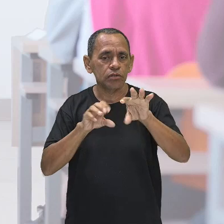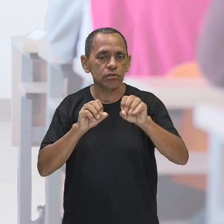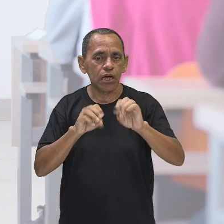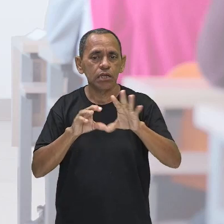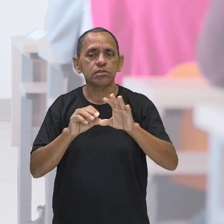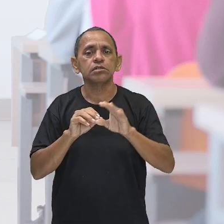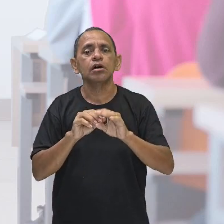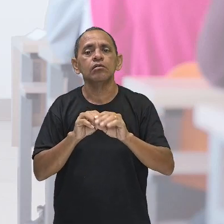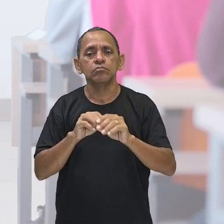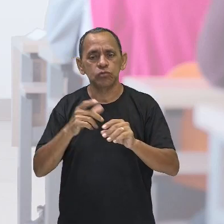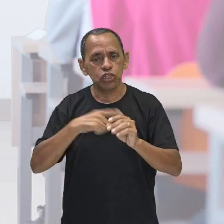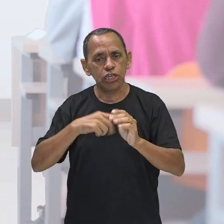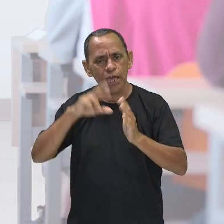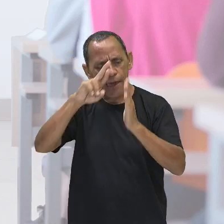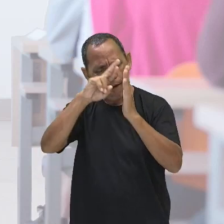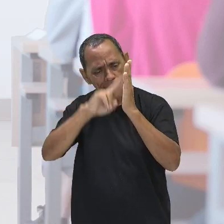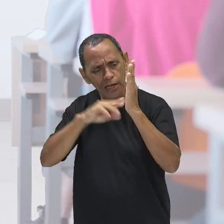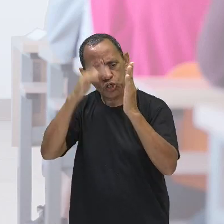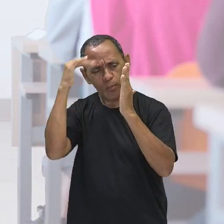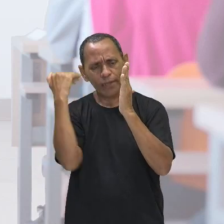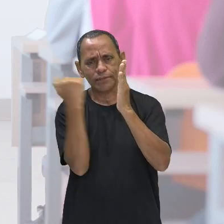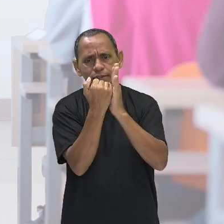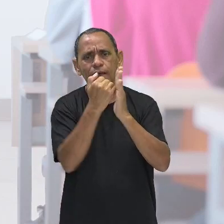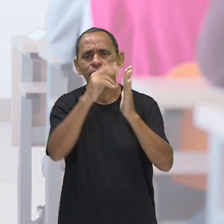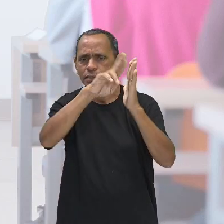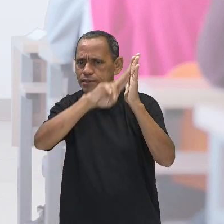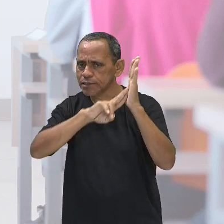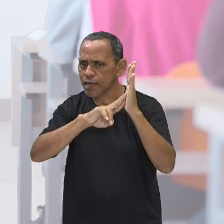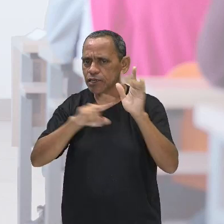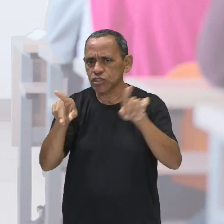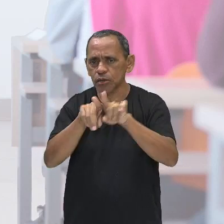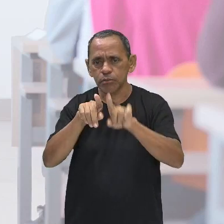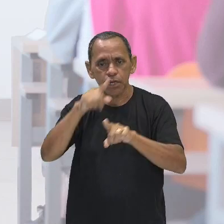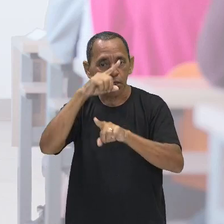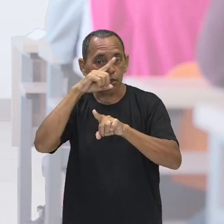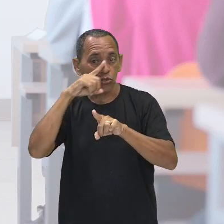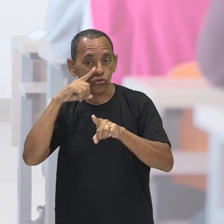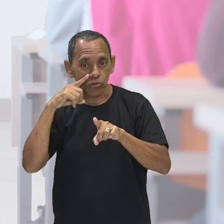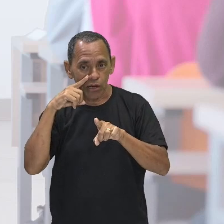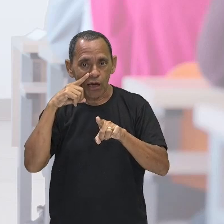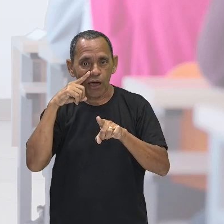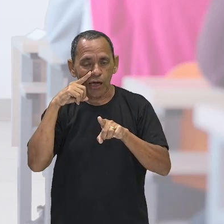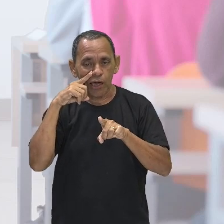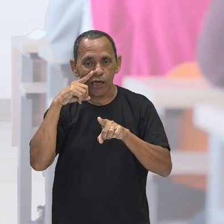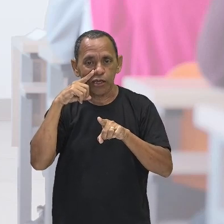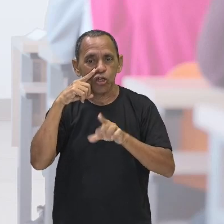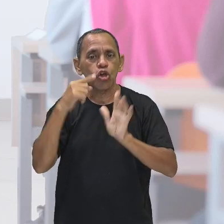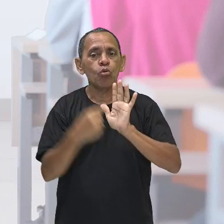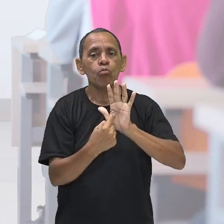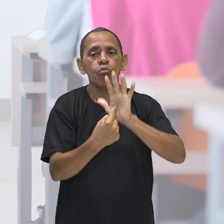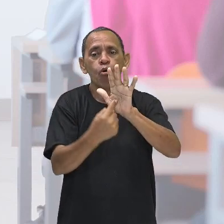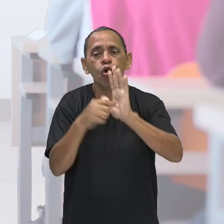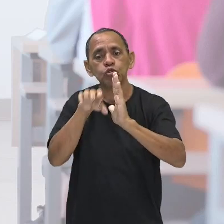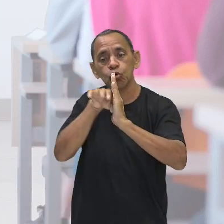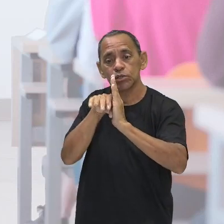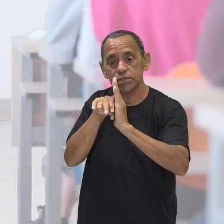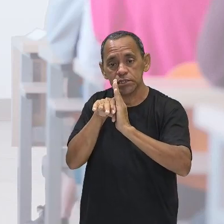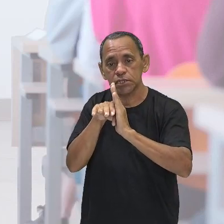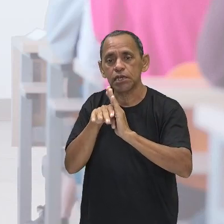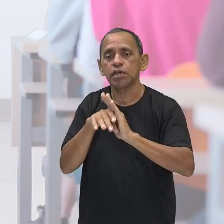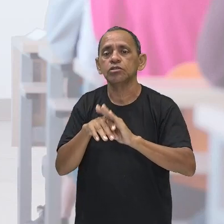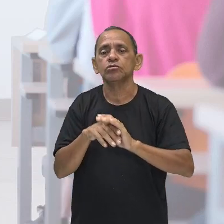aos pré-requisitos que Durkheim concebe para conceituar o